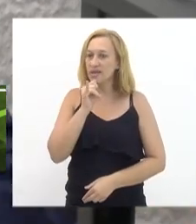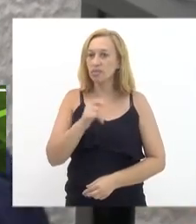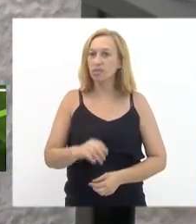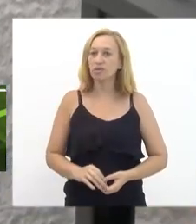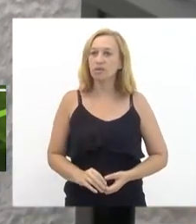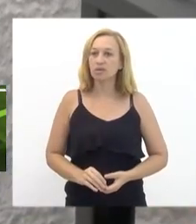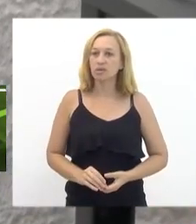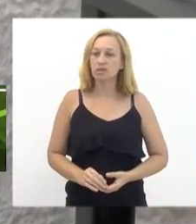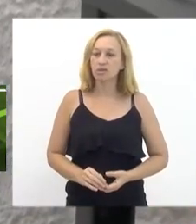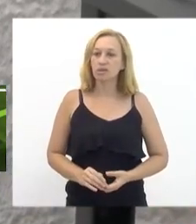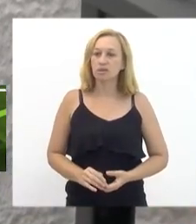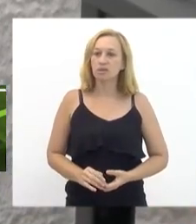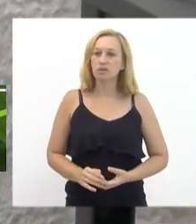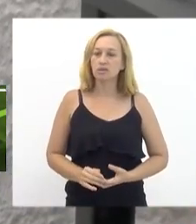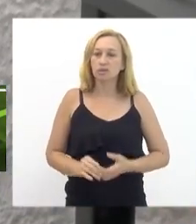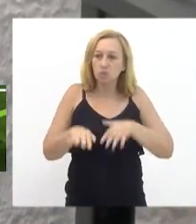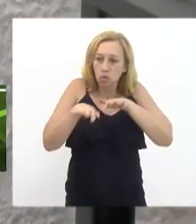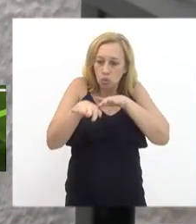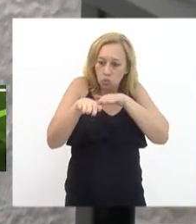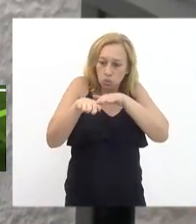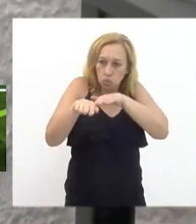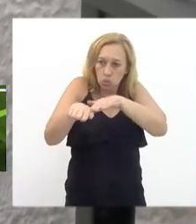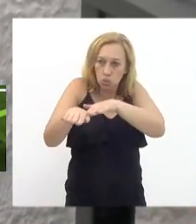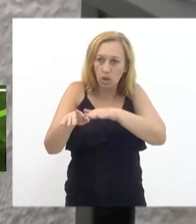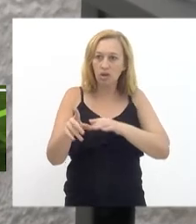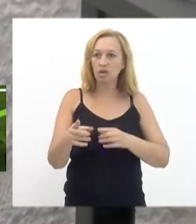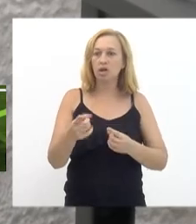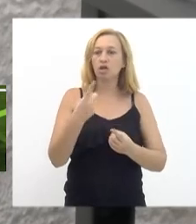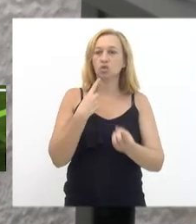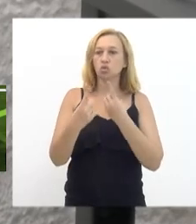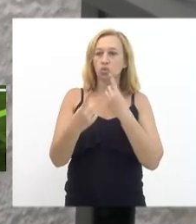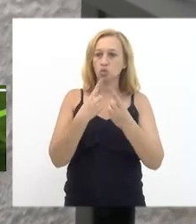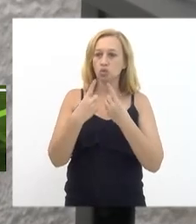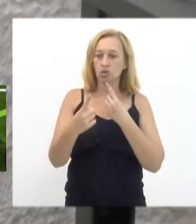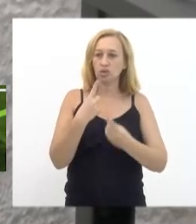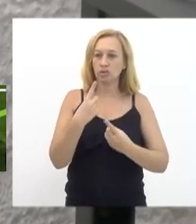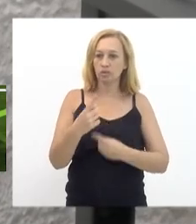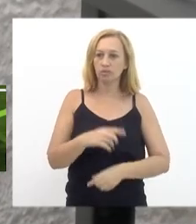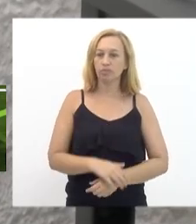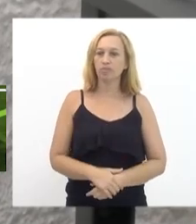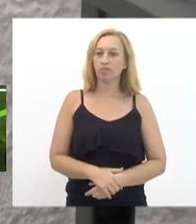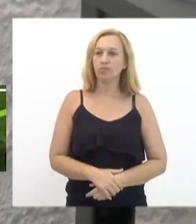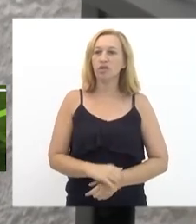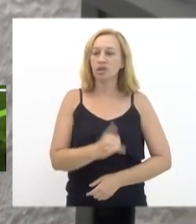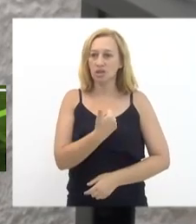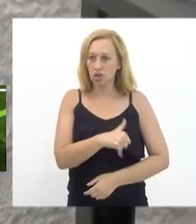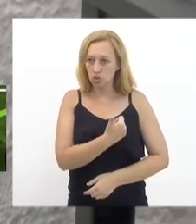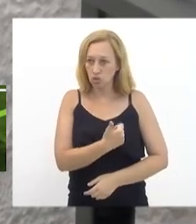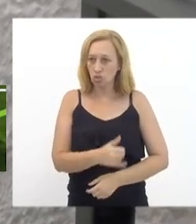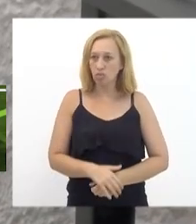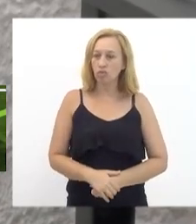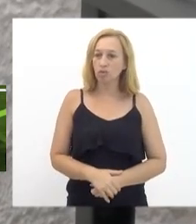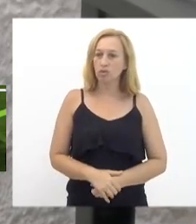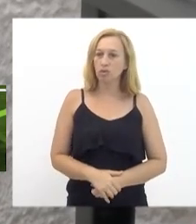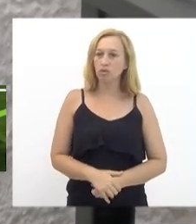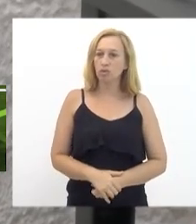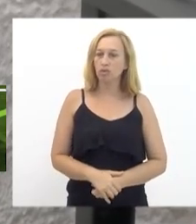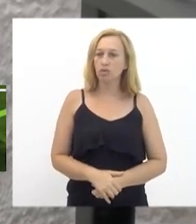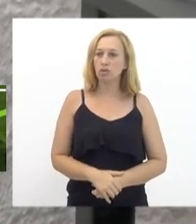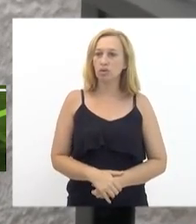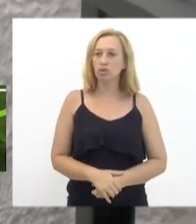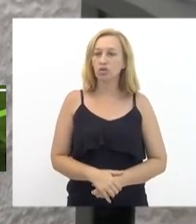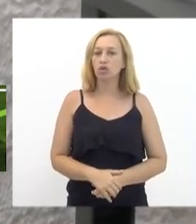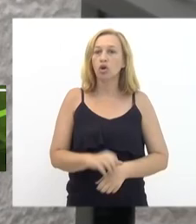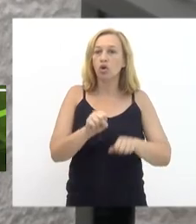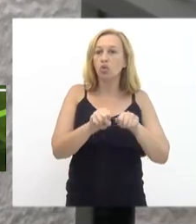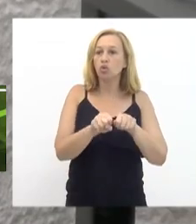ilustrar você tem um engarrafamento monstro só produto na Dutra na cabeceira de logo nós São João você tem isso por conta da entrada